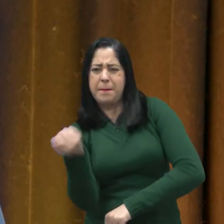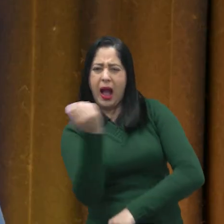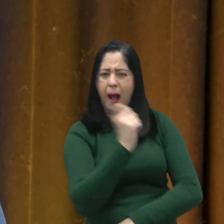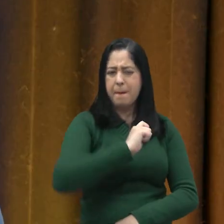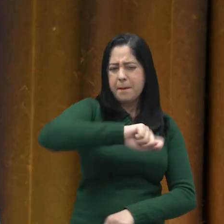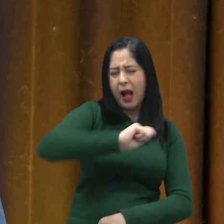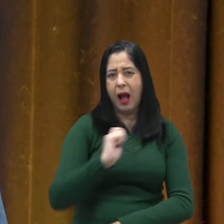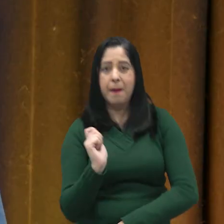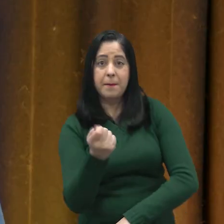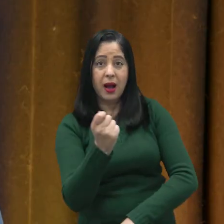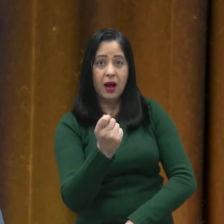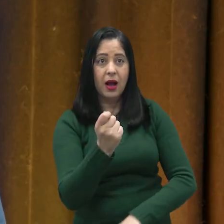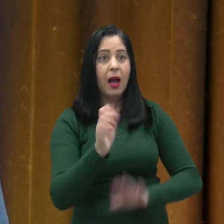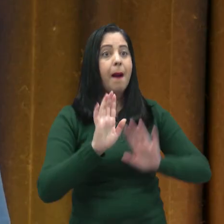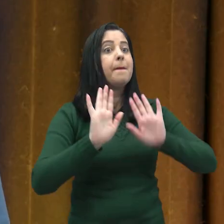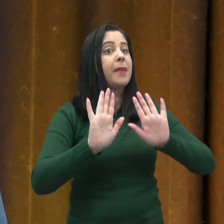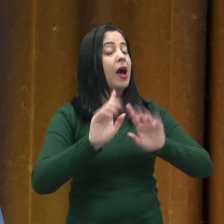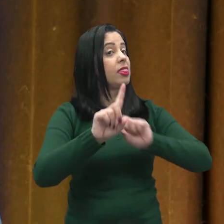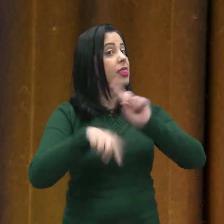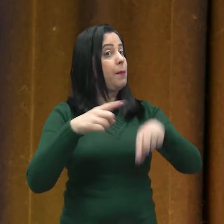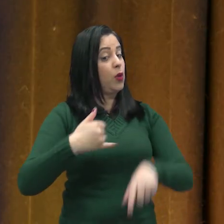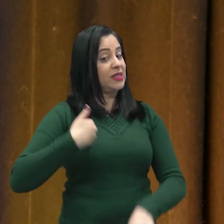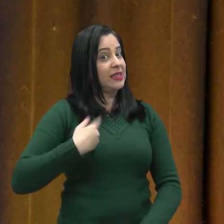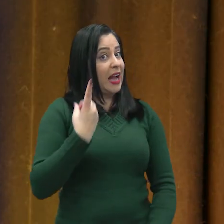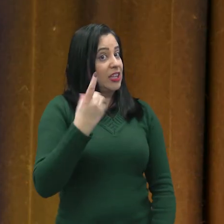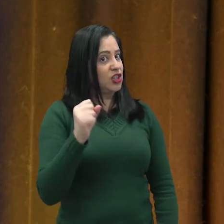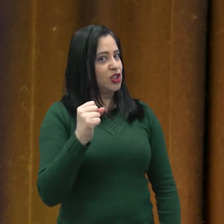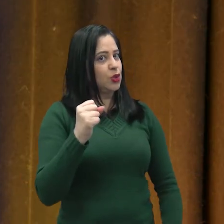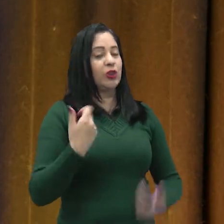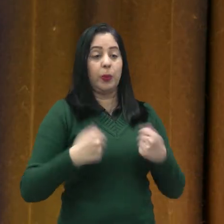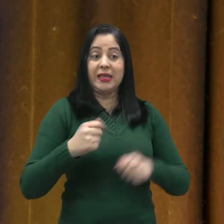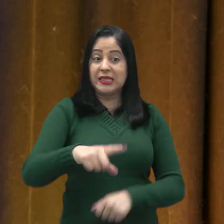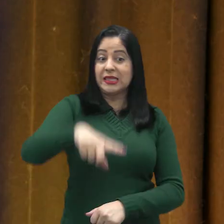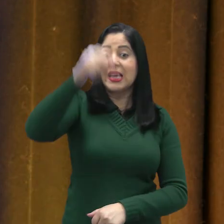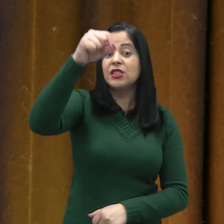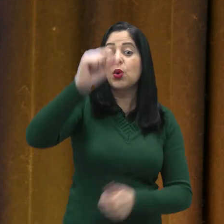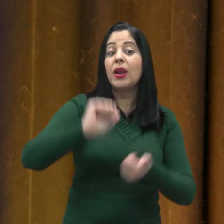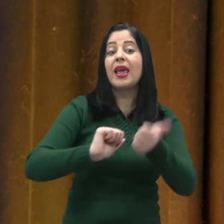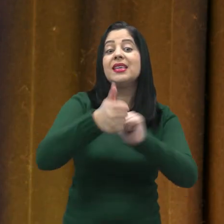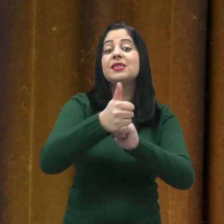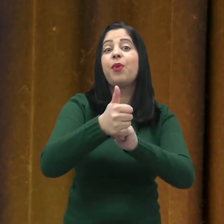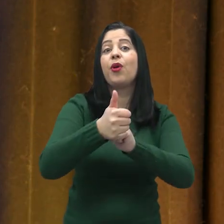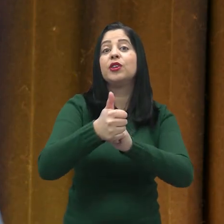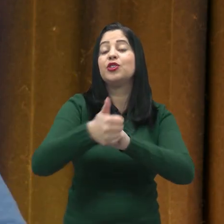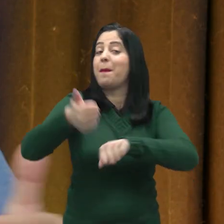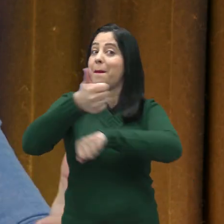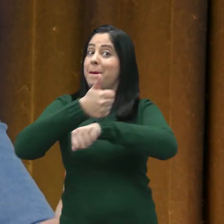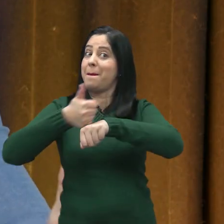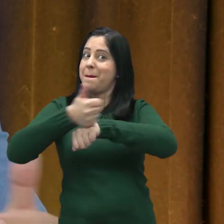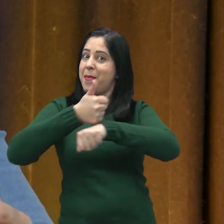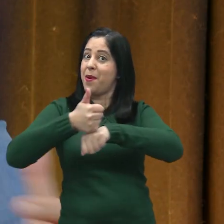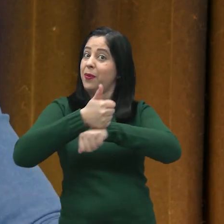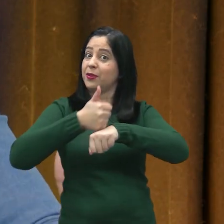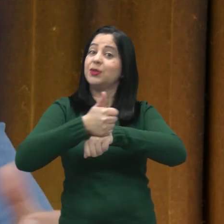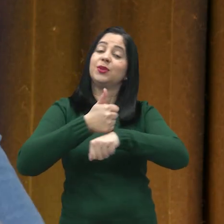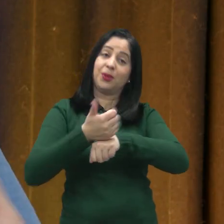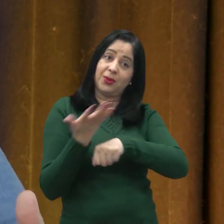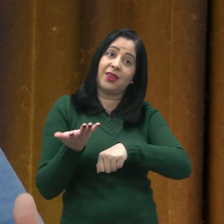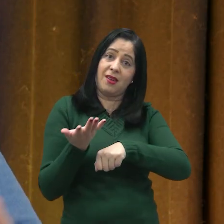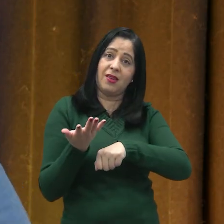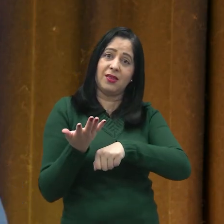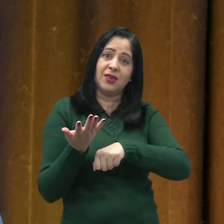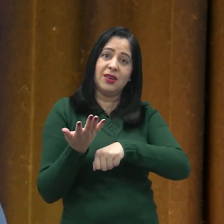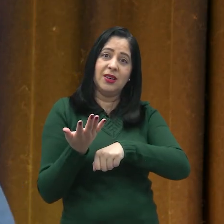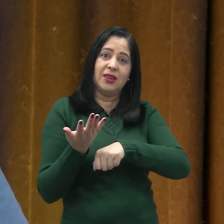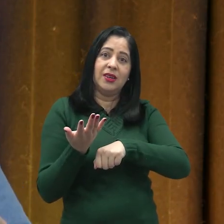do Guga, né? Quando você chega aos 18 anos, você tem que definir na categoria esportiva, você está indo para profissional ou você toma um rumo